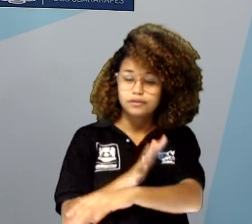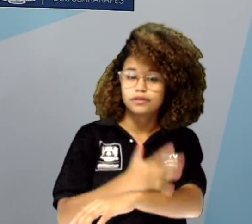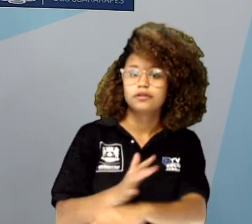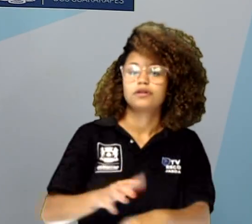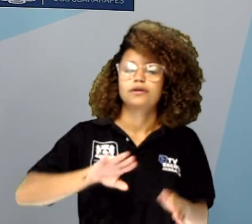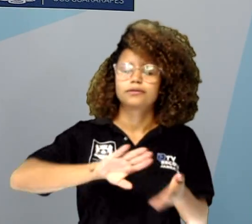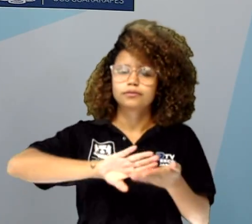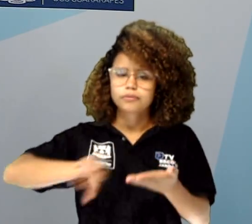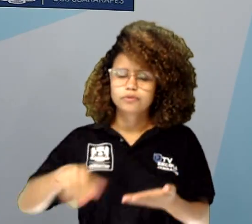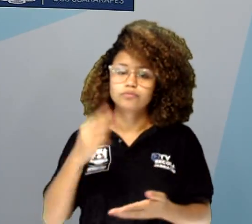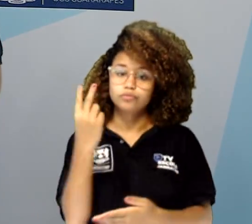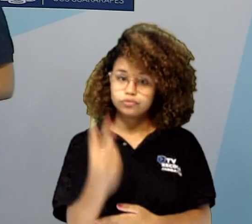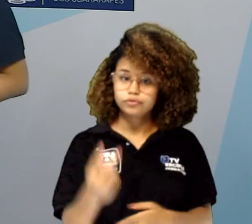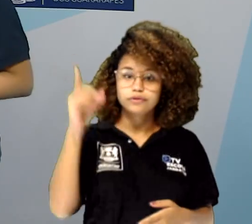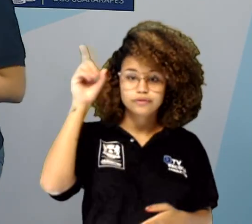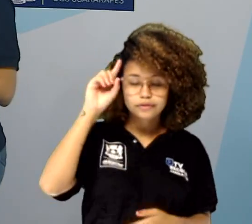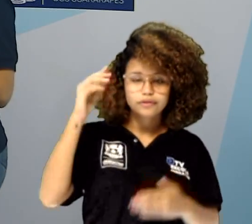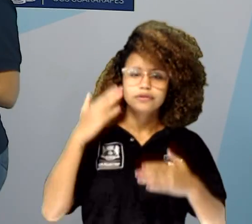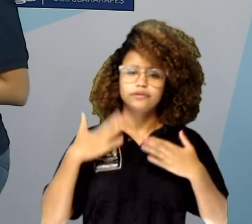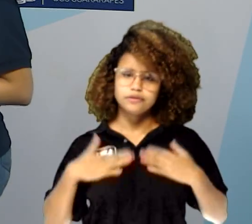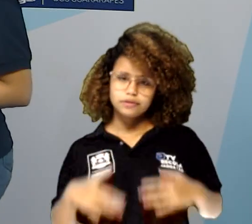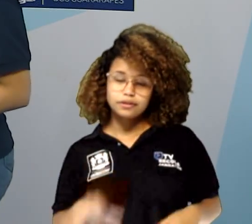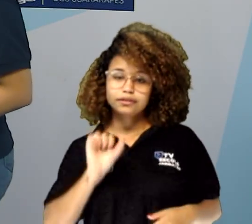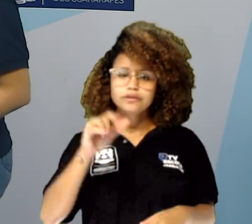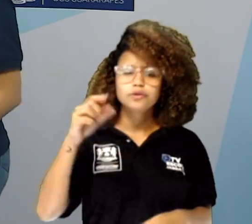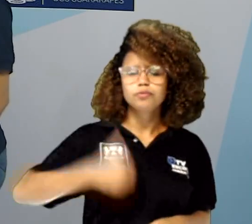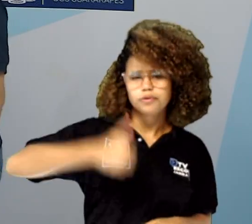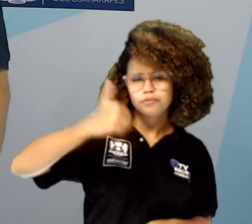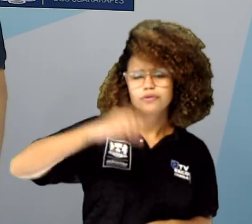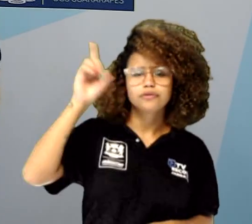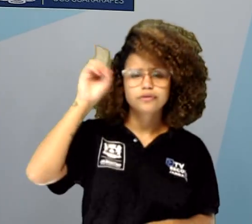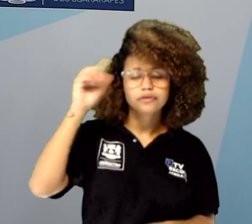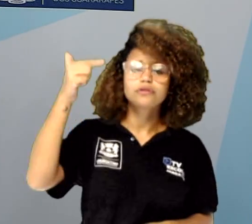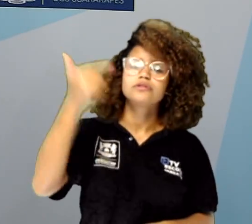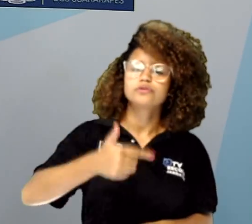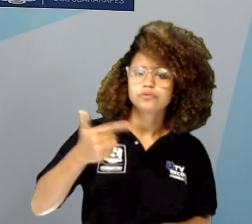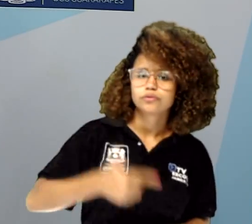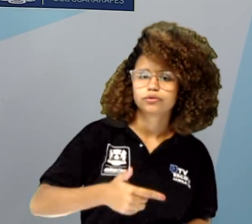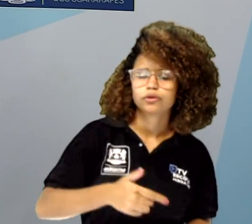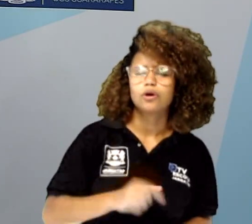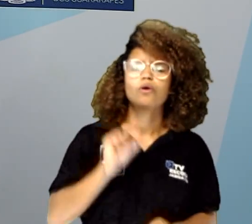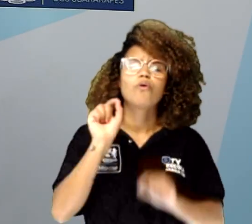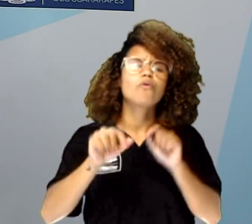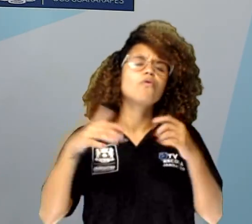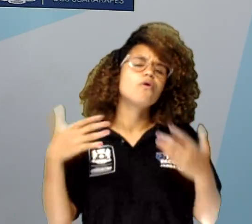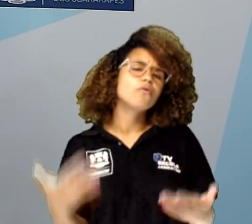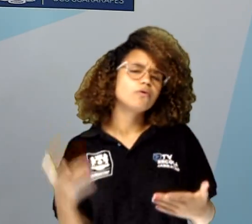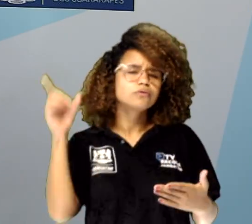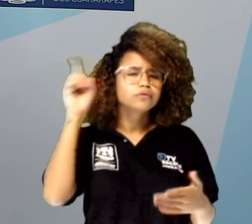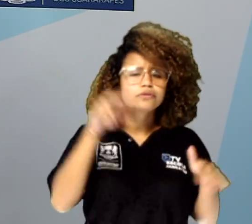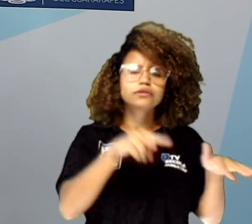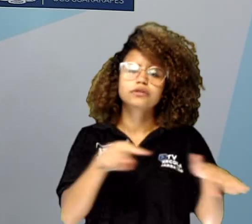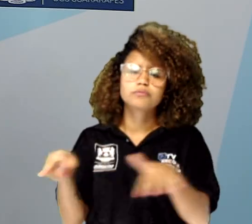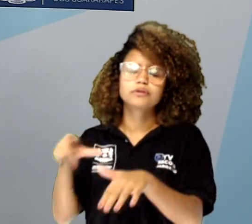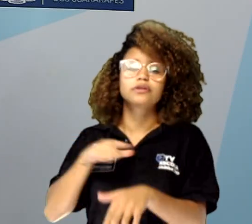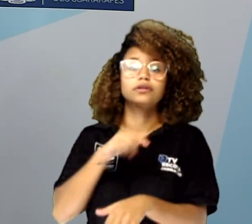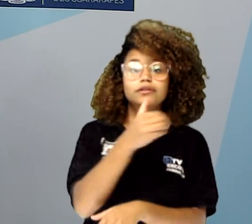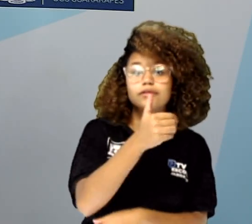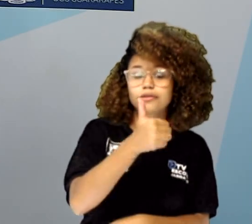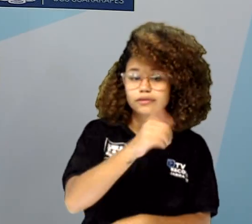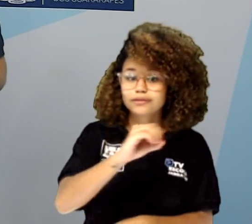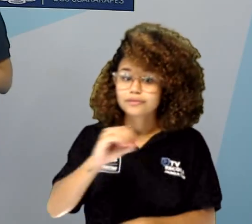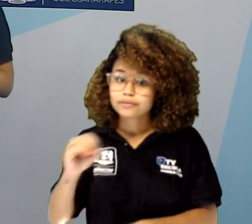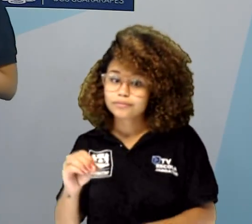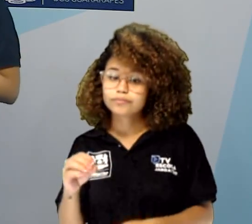Se o primeiro treino foi em uma segunda-feira, em qual dia da semana cairá o 100º treino? Então, a gente precisa